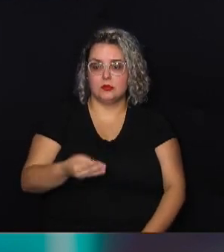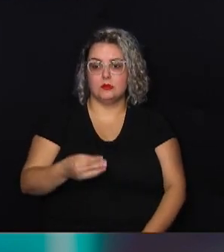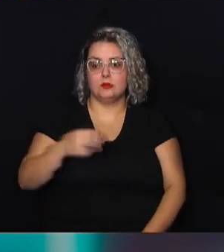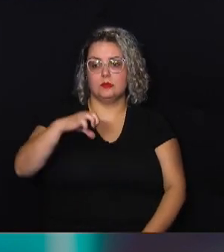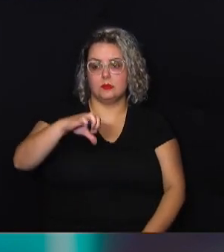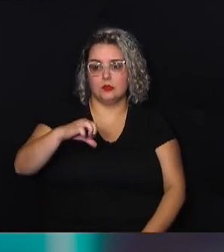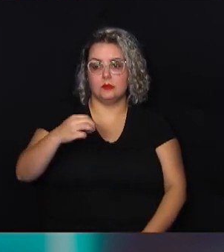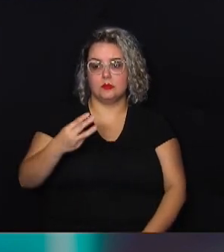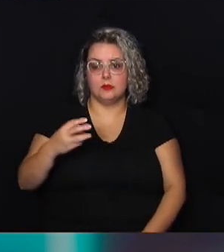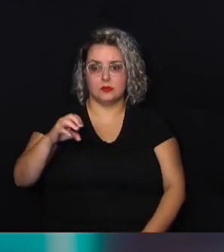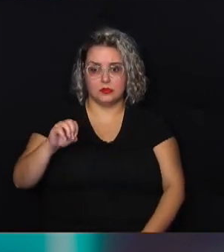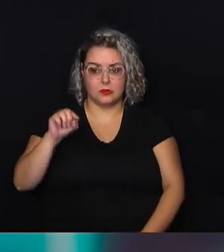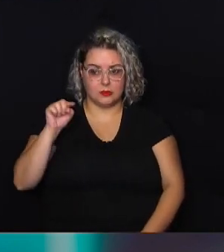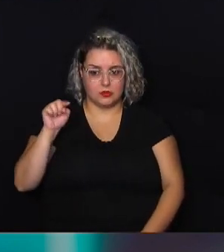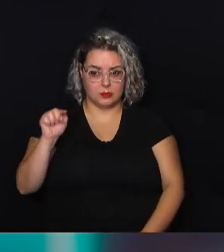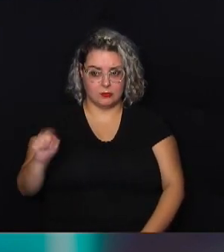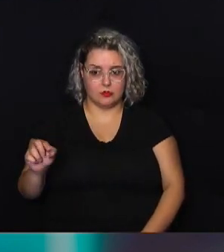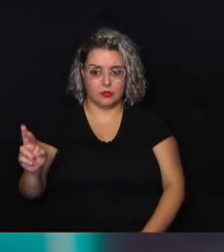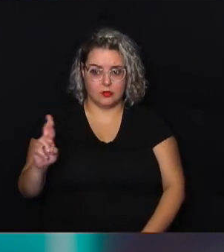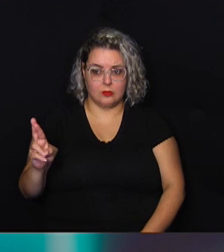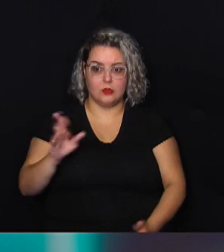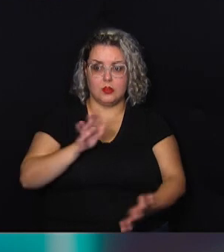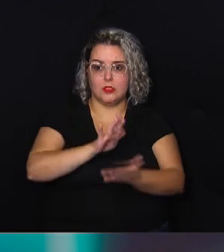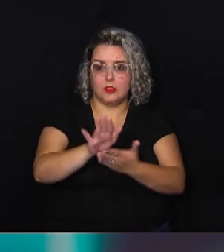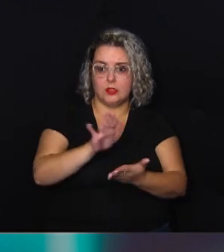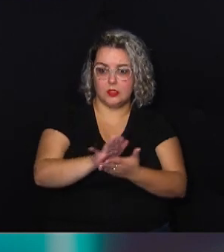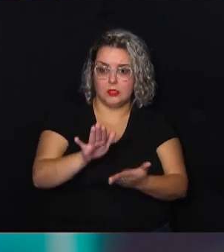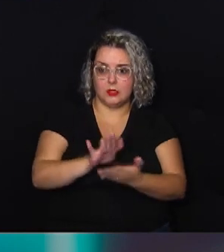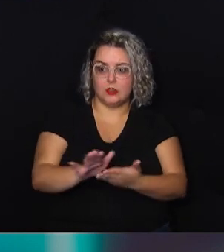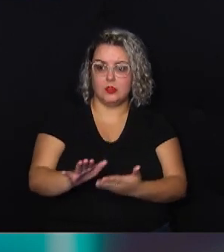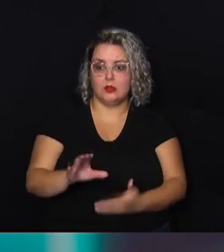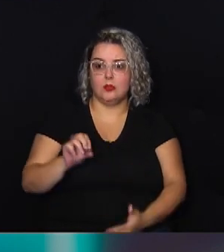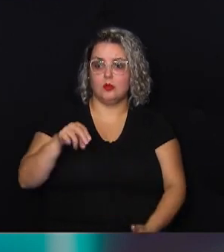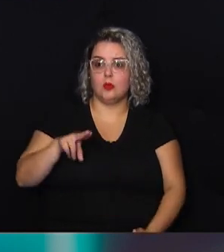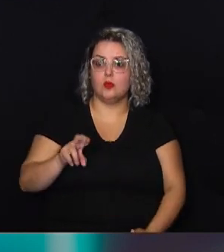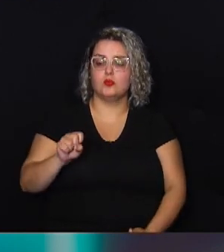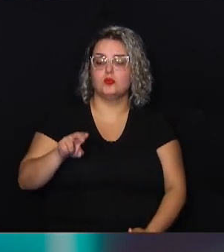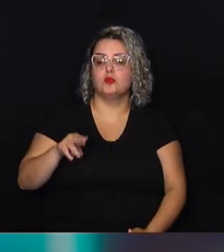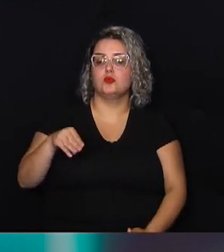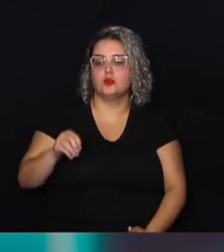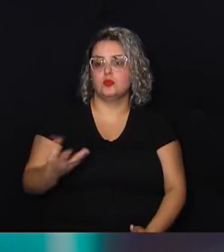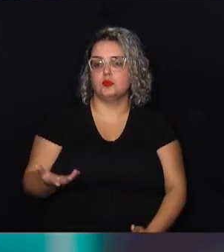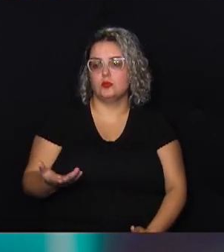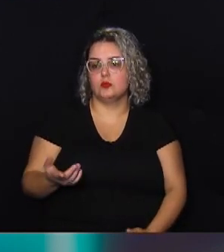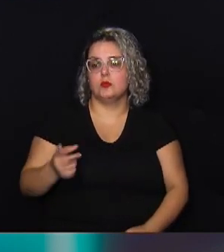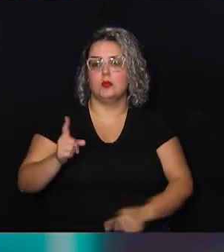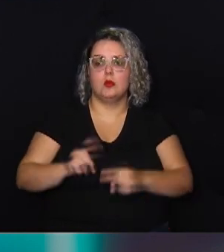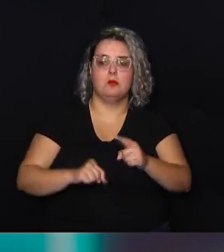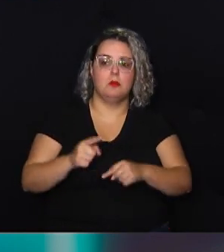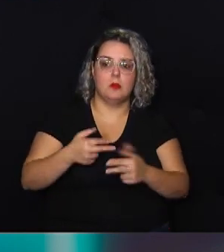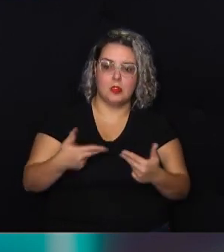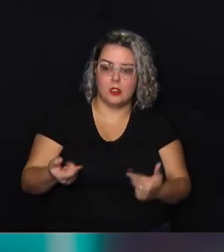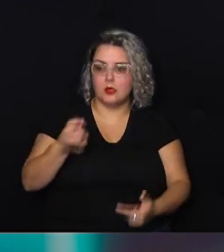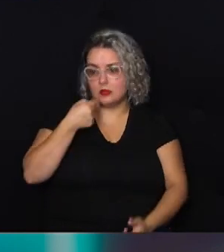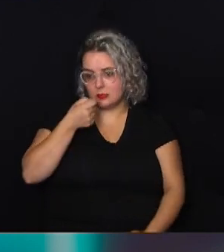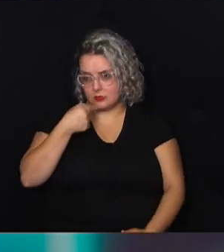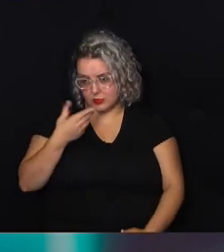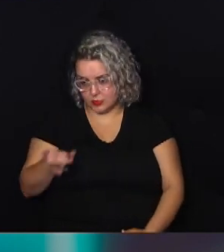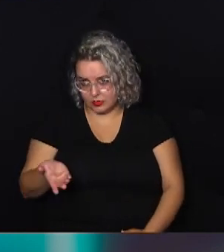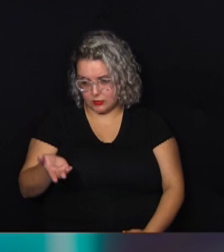55.930.000 reais em despesas com consumo, então consumo seriam materiais e medicamentos,